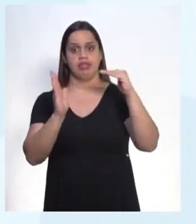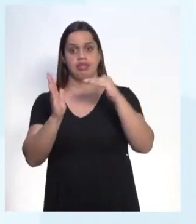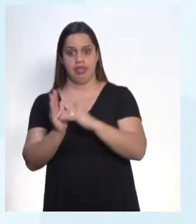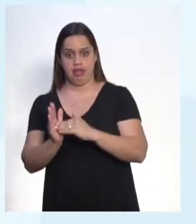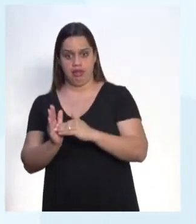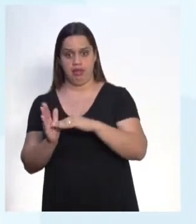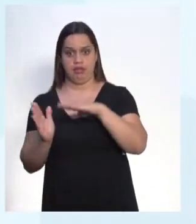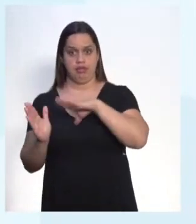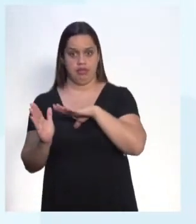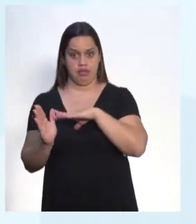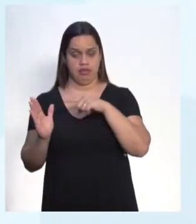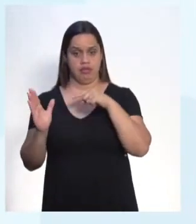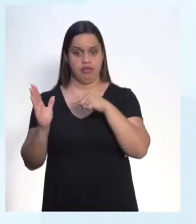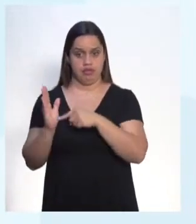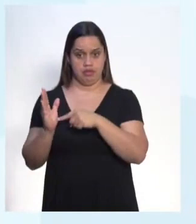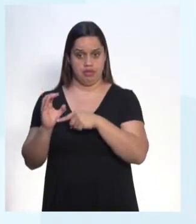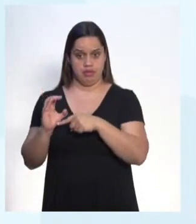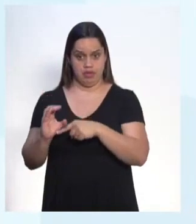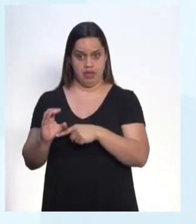na cidade C,